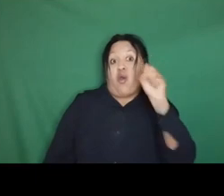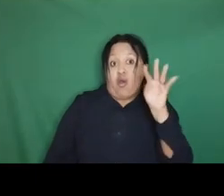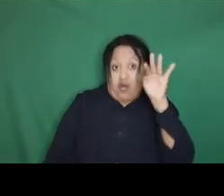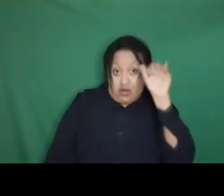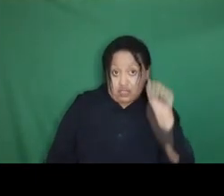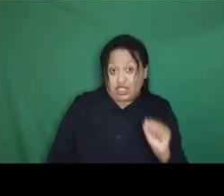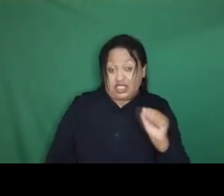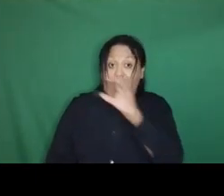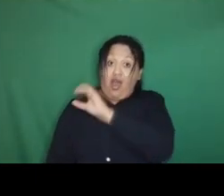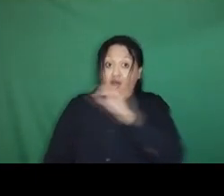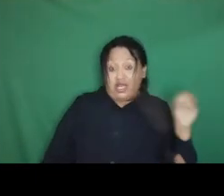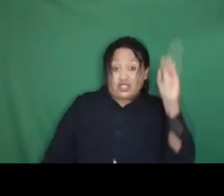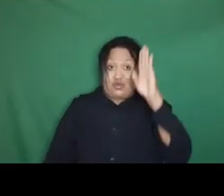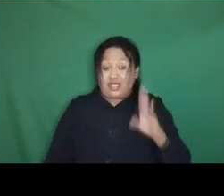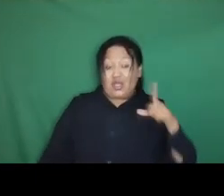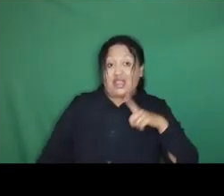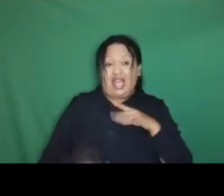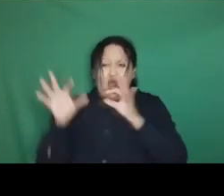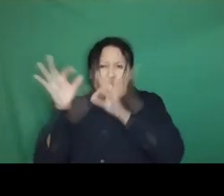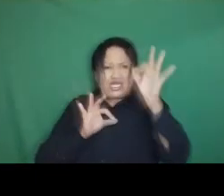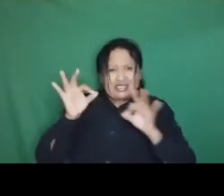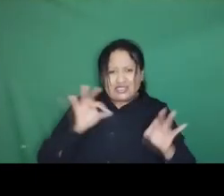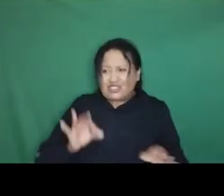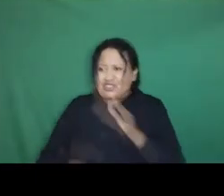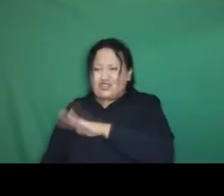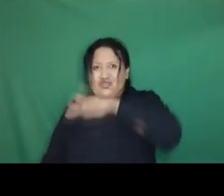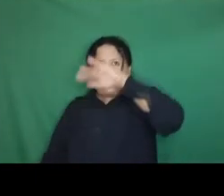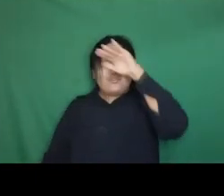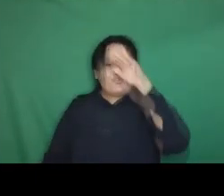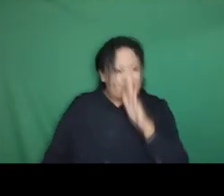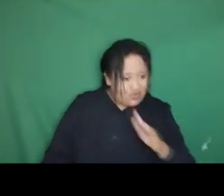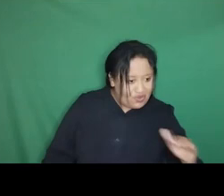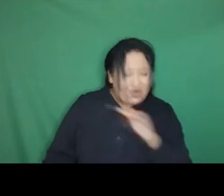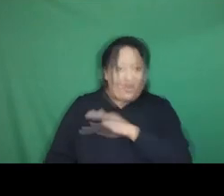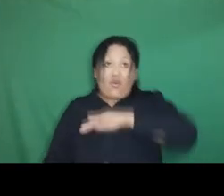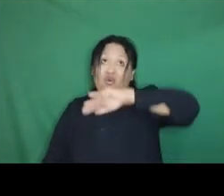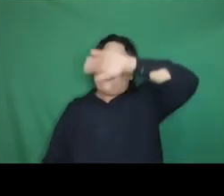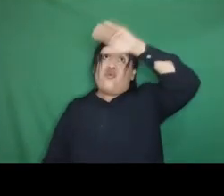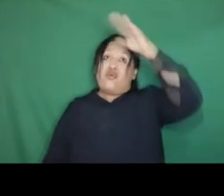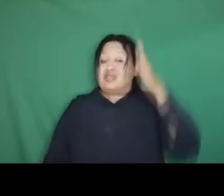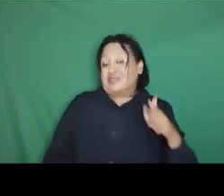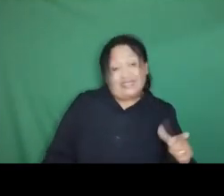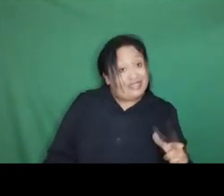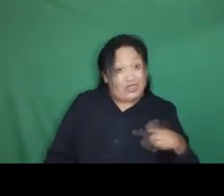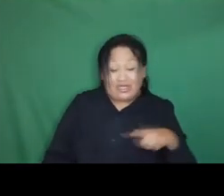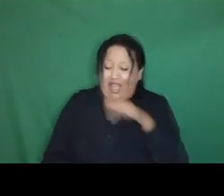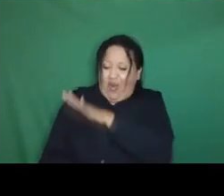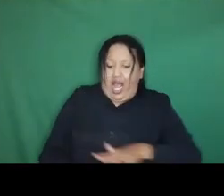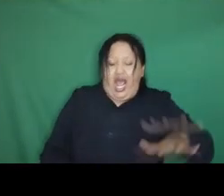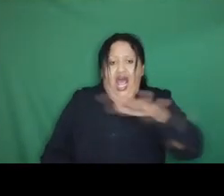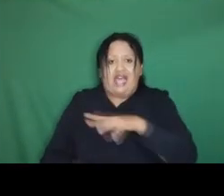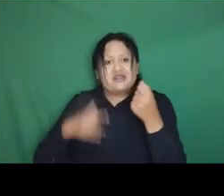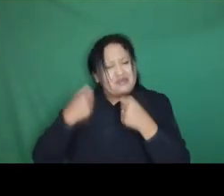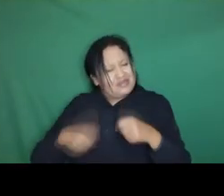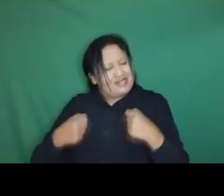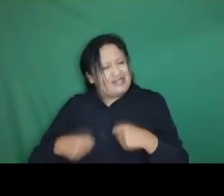do Brasil a gente tem aí a formação da Cordilheira dos Andes que a gente não tem aí uma área que a gente poderia ter a presença